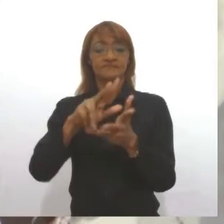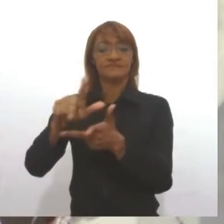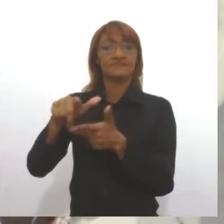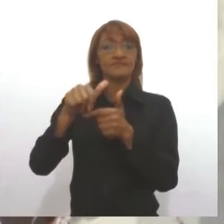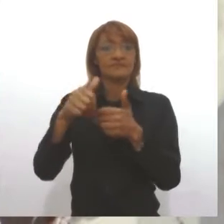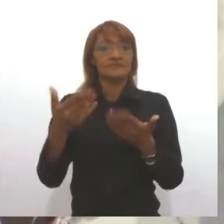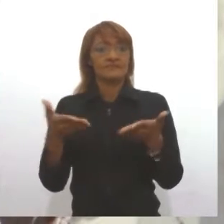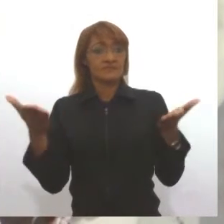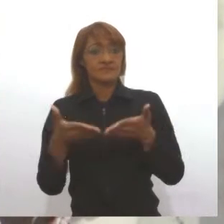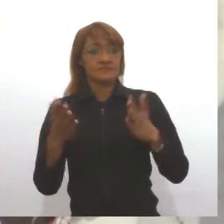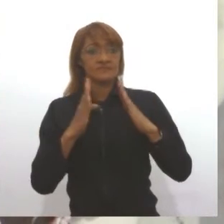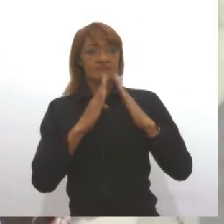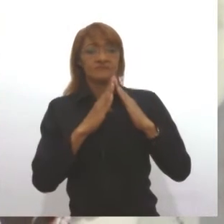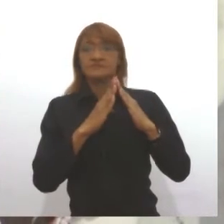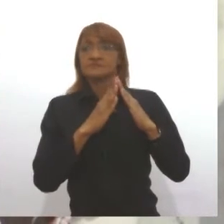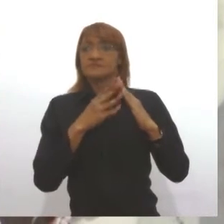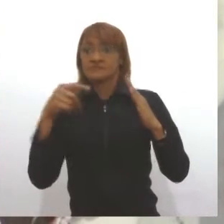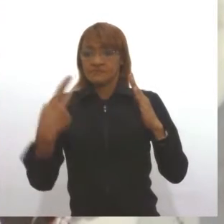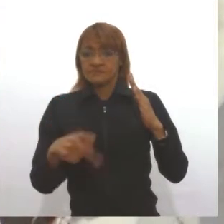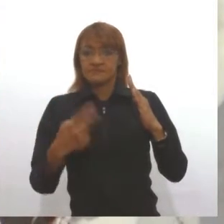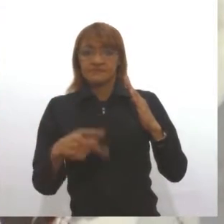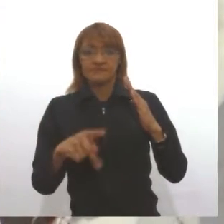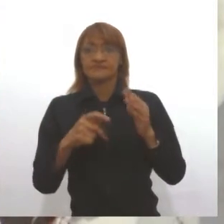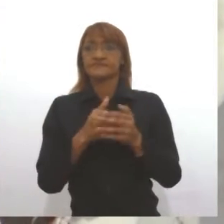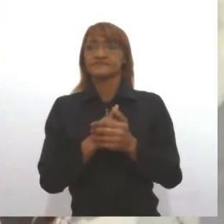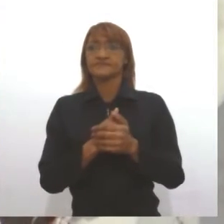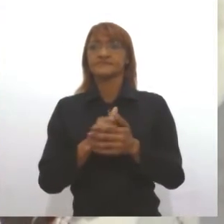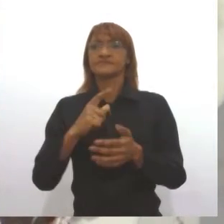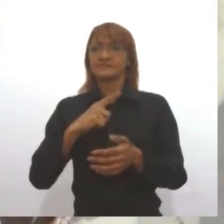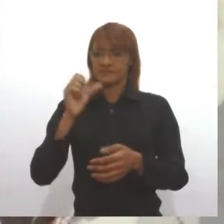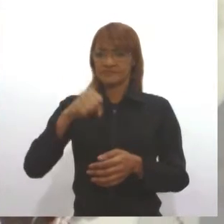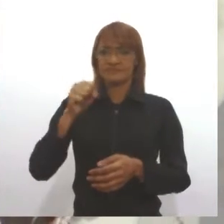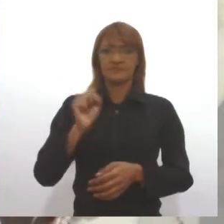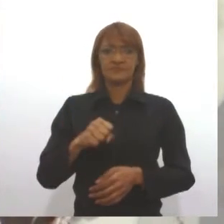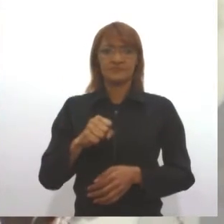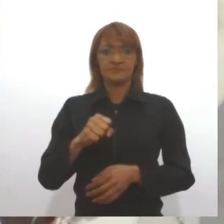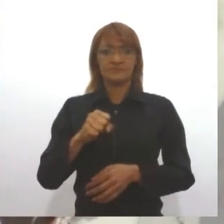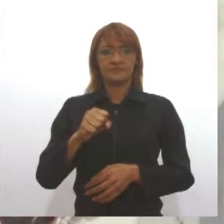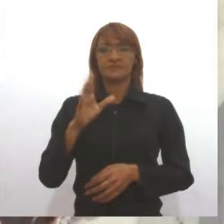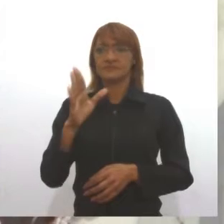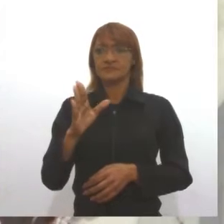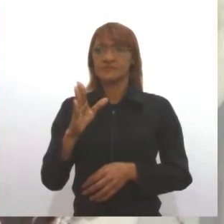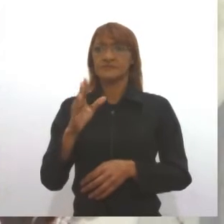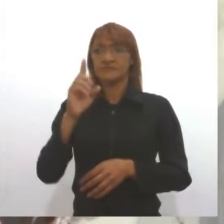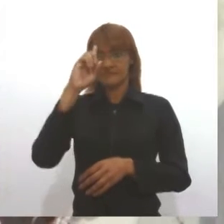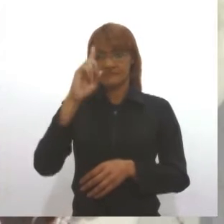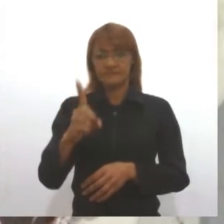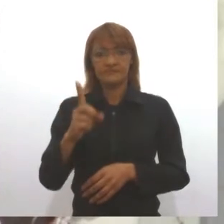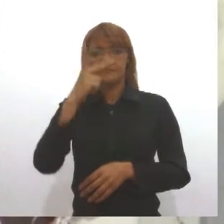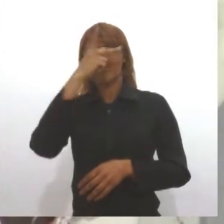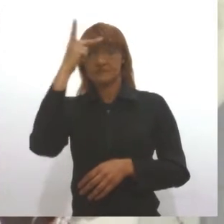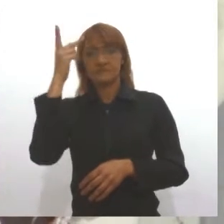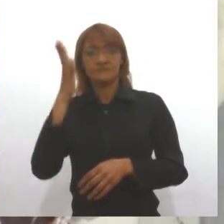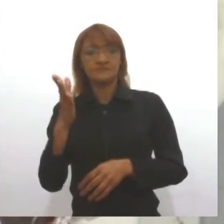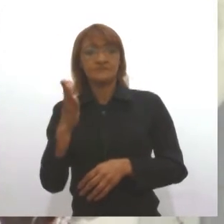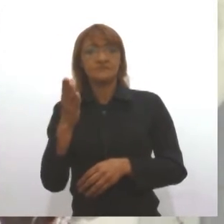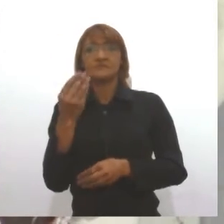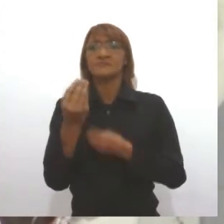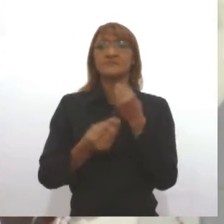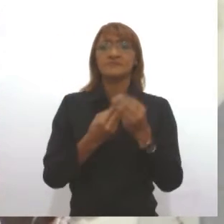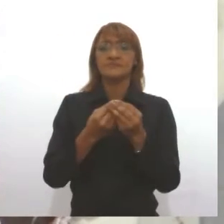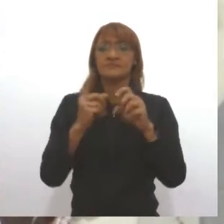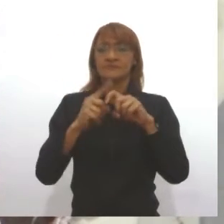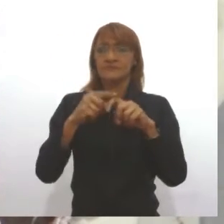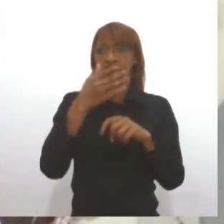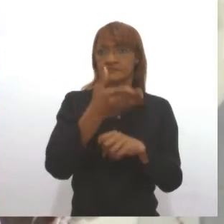exemplo, na casa, nós temos um hospital espiritual e sempre a gente manda as pessoas também irem procurar um médico para fazer em conjunto.